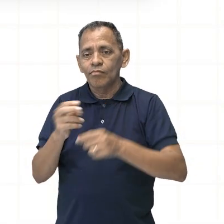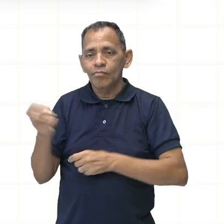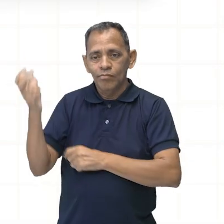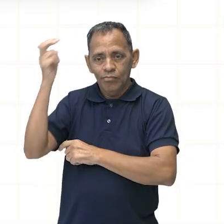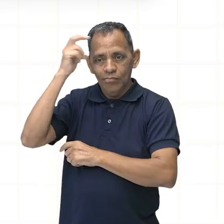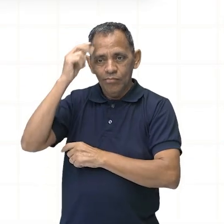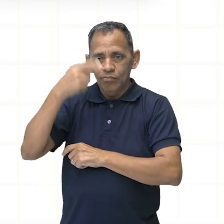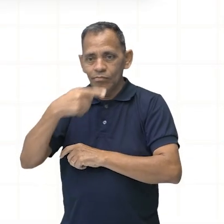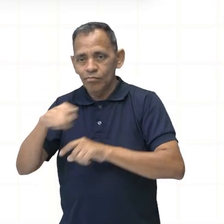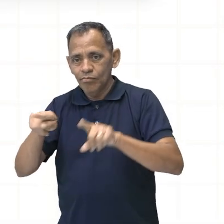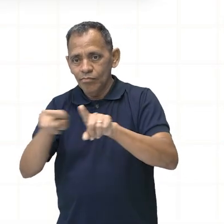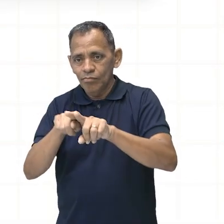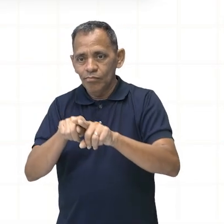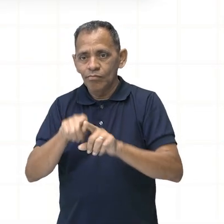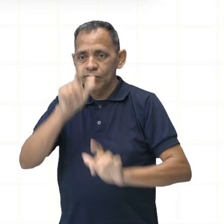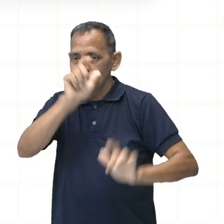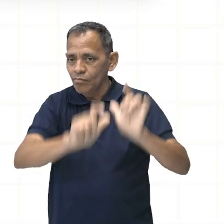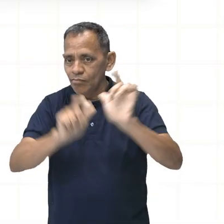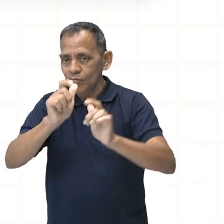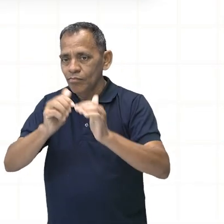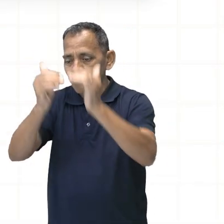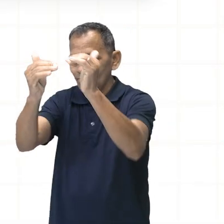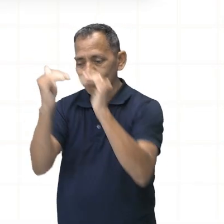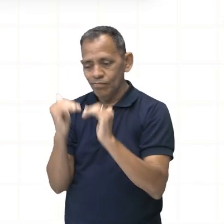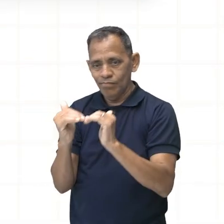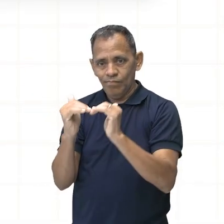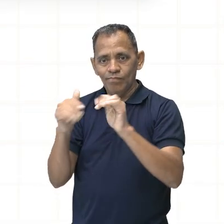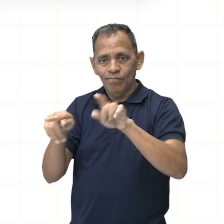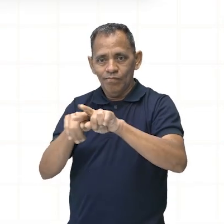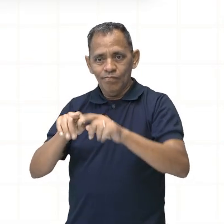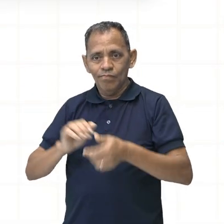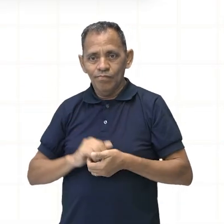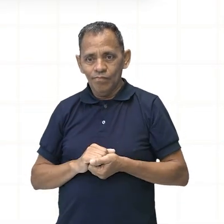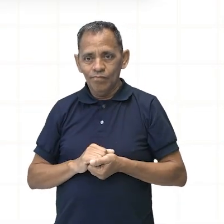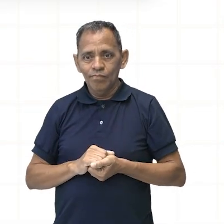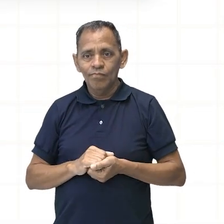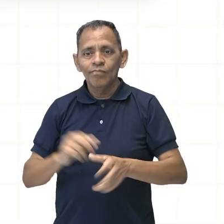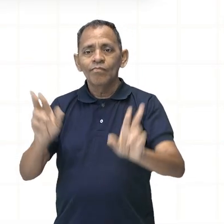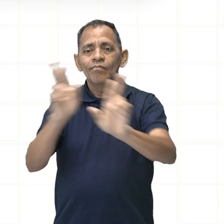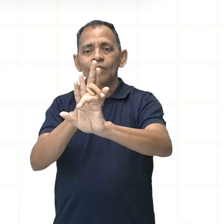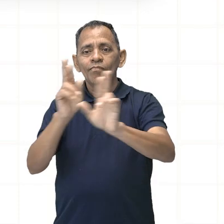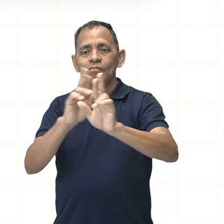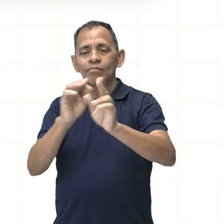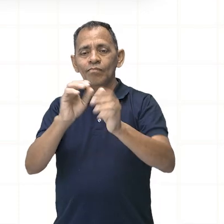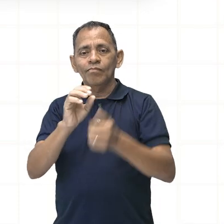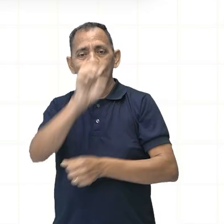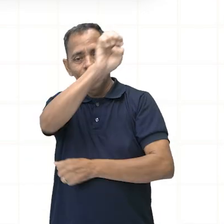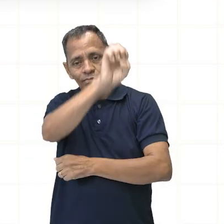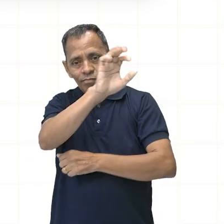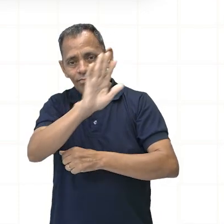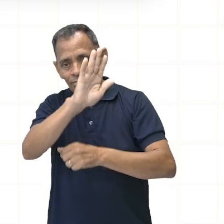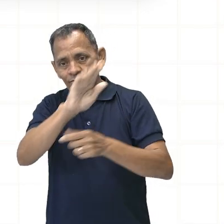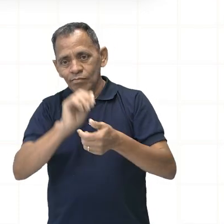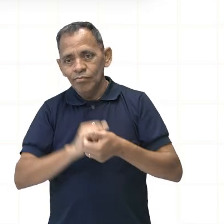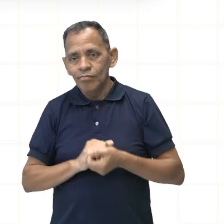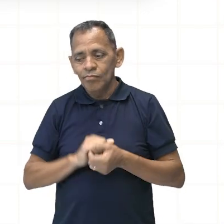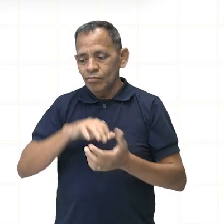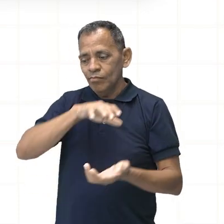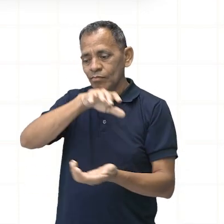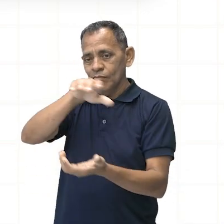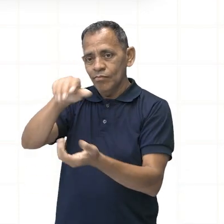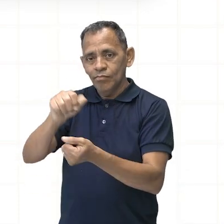culturas, as outras civilizações como inferiores, por assim dizer, em relação a Europa, em relação ao